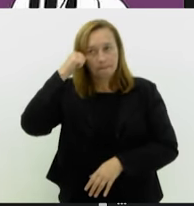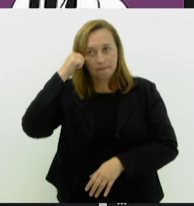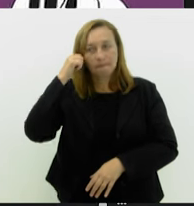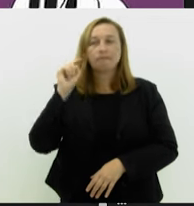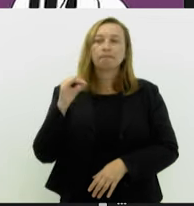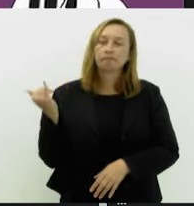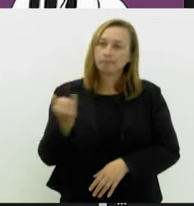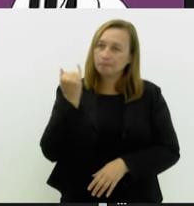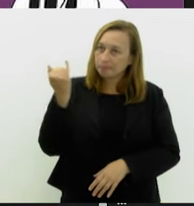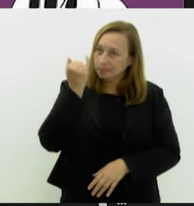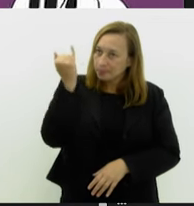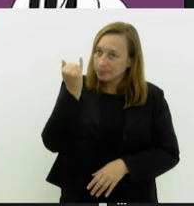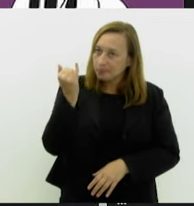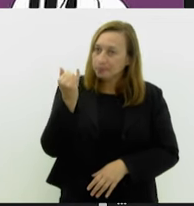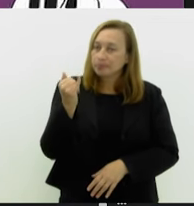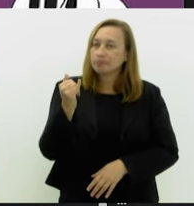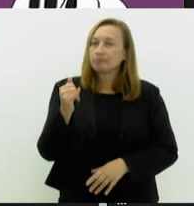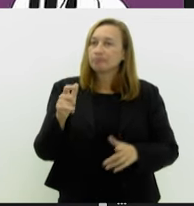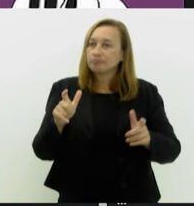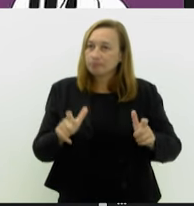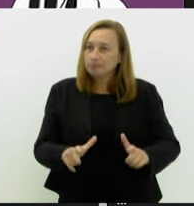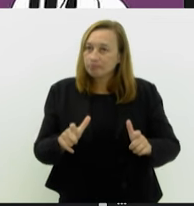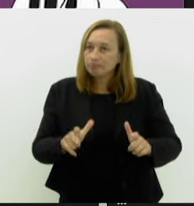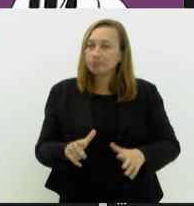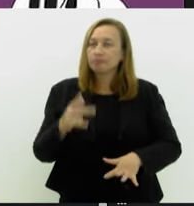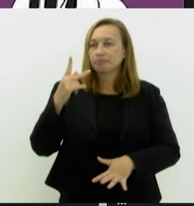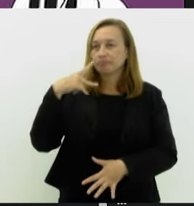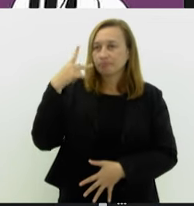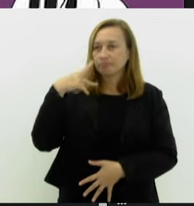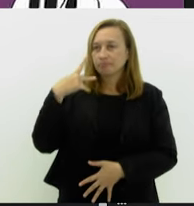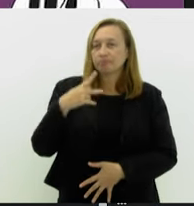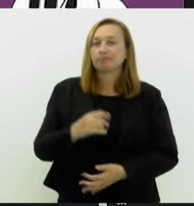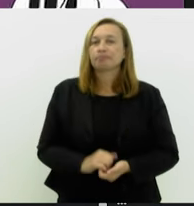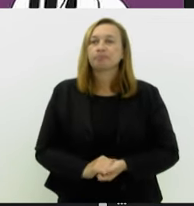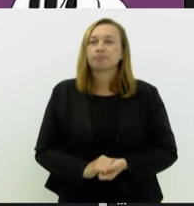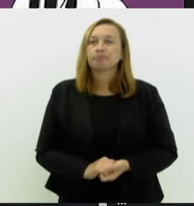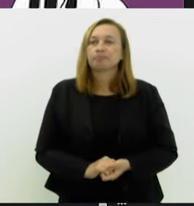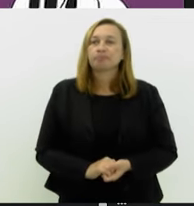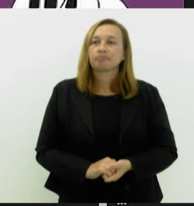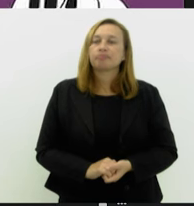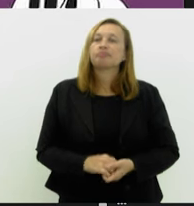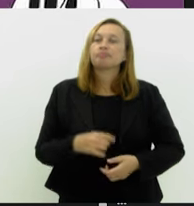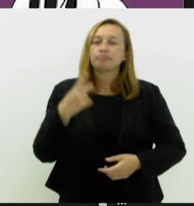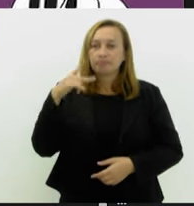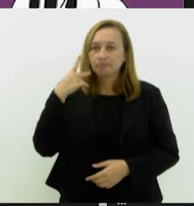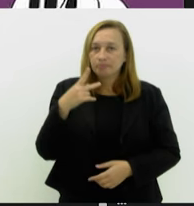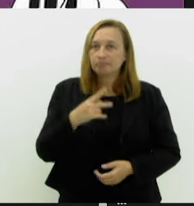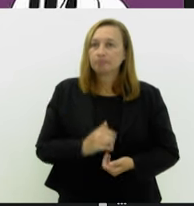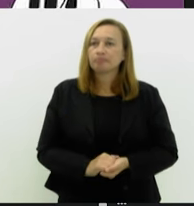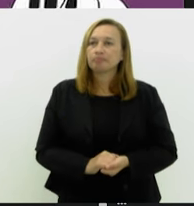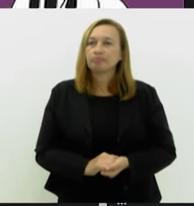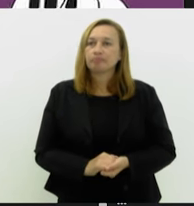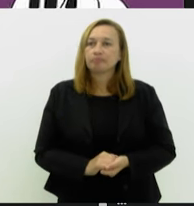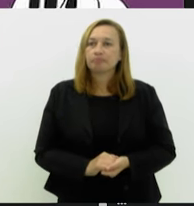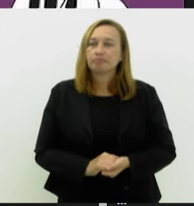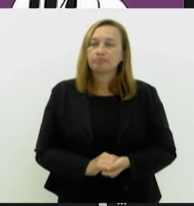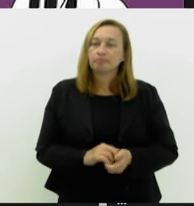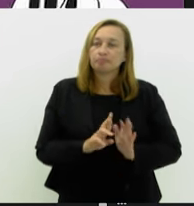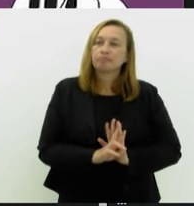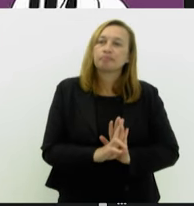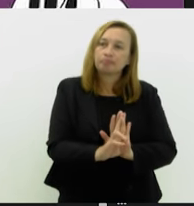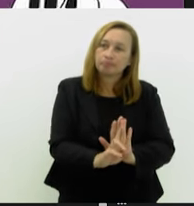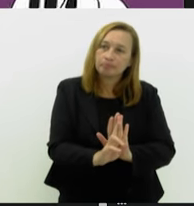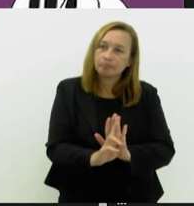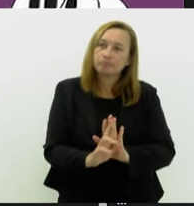importante que nós tenhamos os espaços nas políticas eh no espaço político minimamente condizente com a